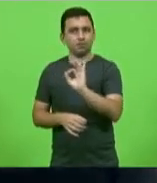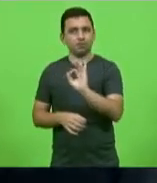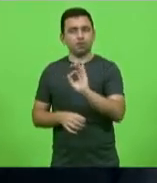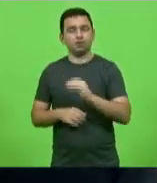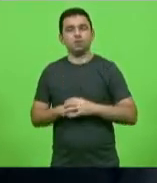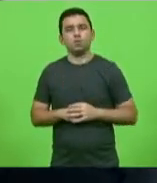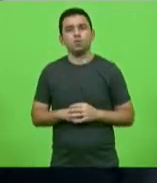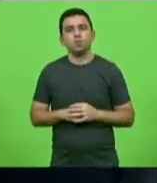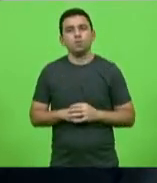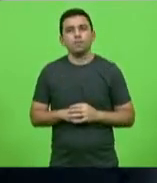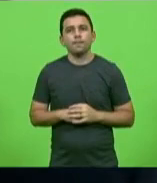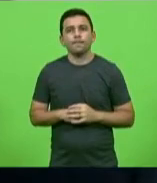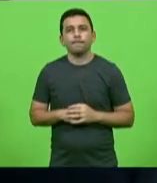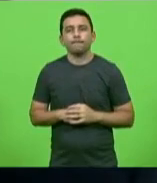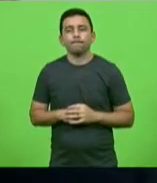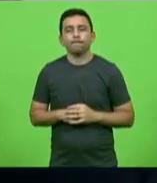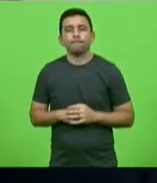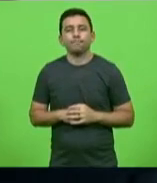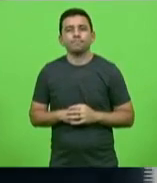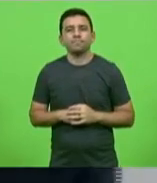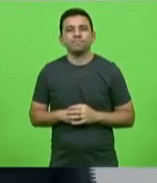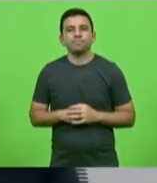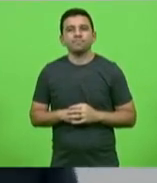bem, feitas